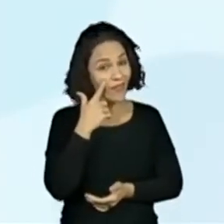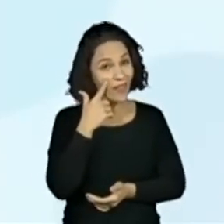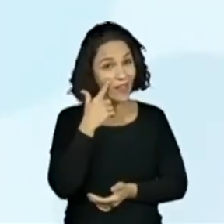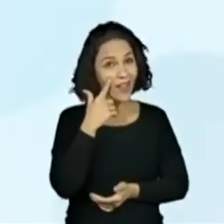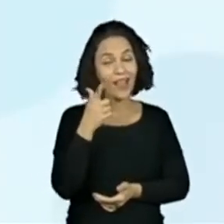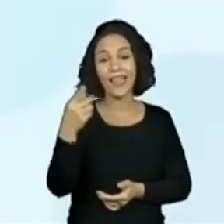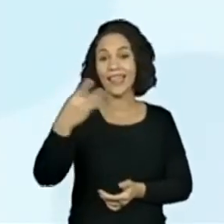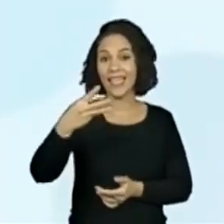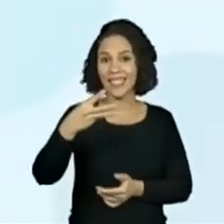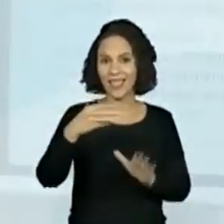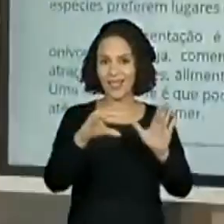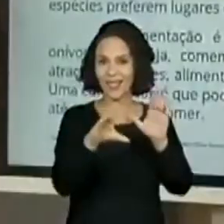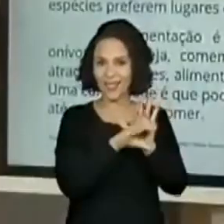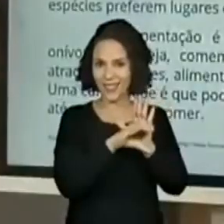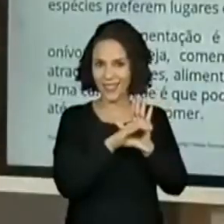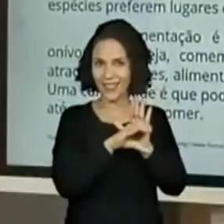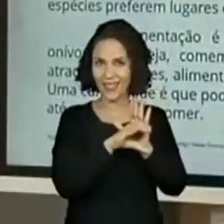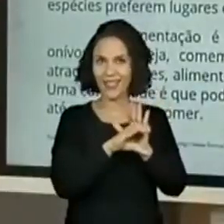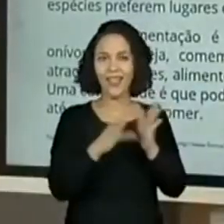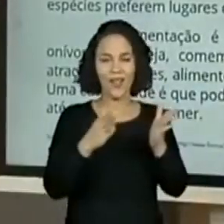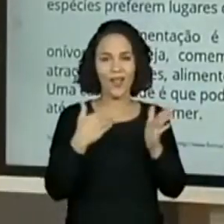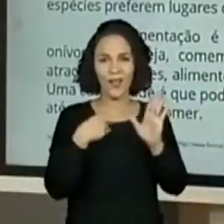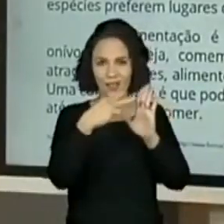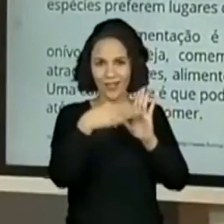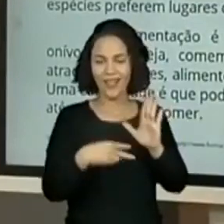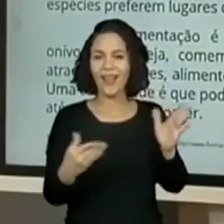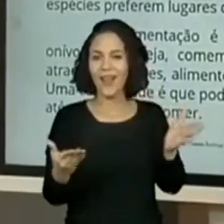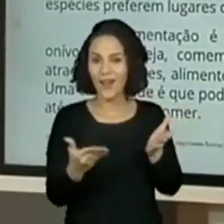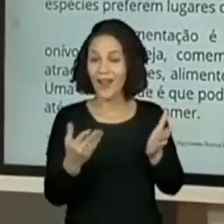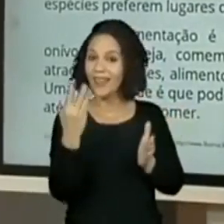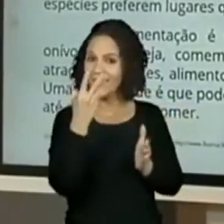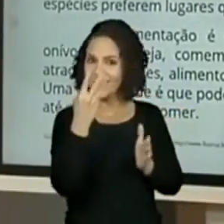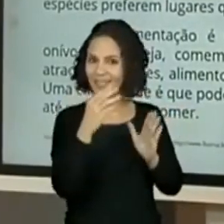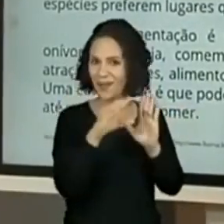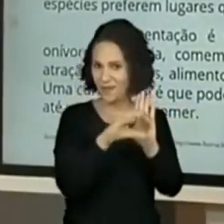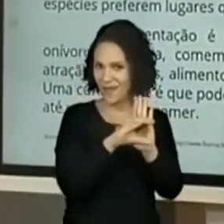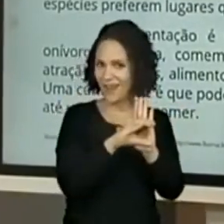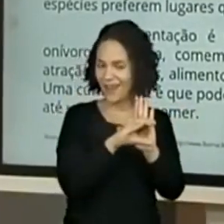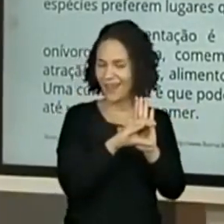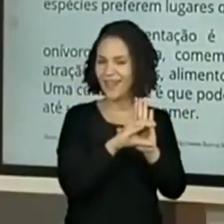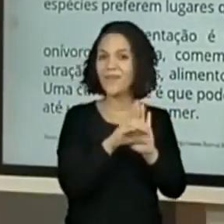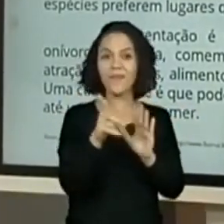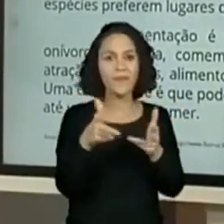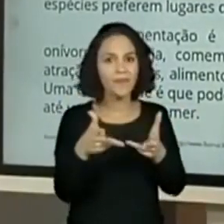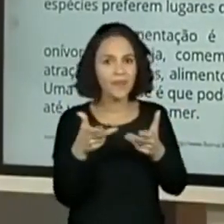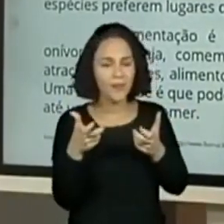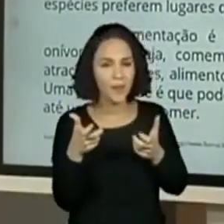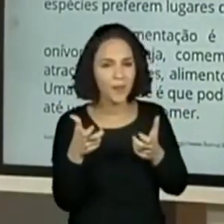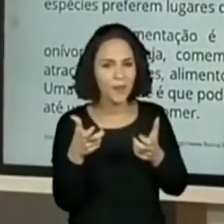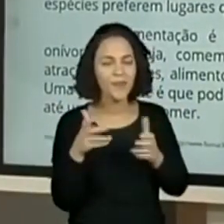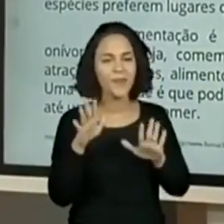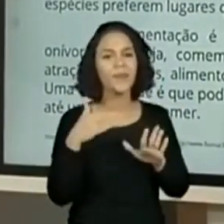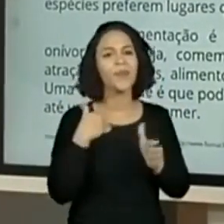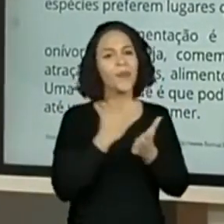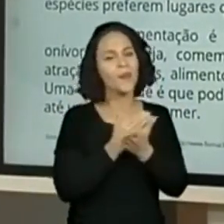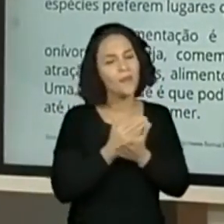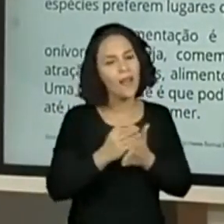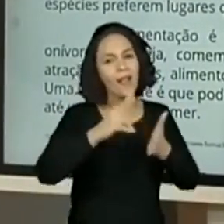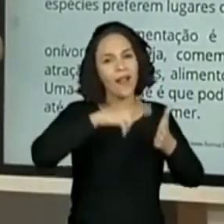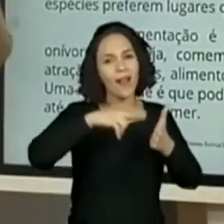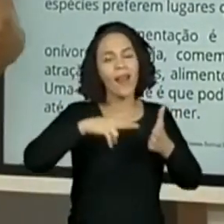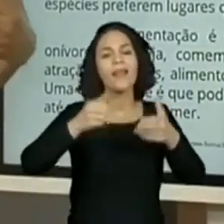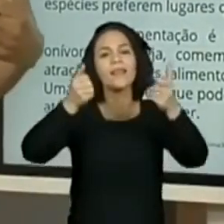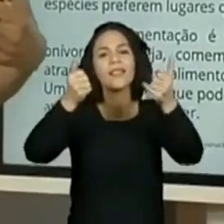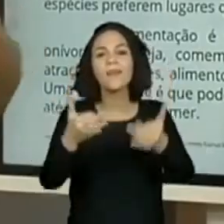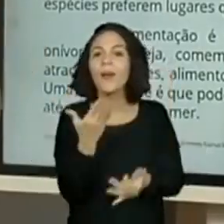ao terceiro parágrafo, que é o que estou lendo agora, porque vocês, como perceberam ao iniciar a leitura, vai falar sobre